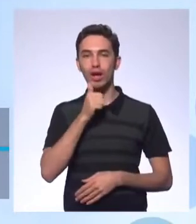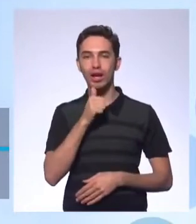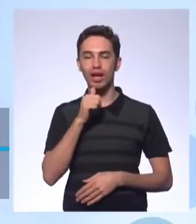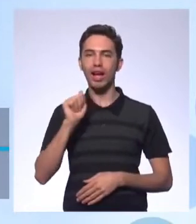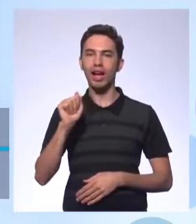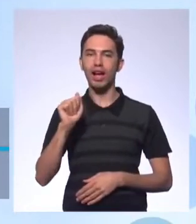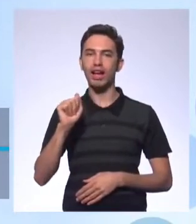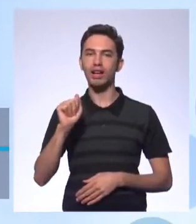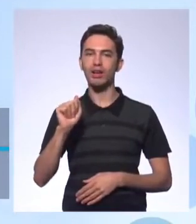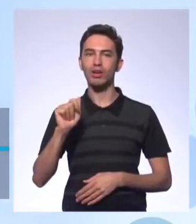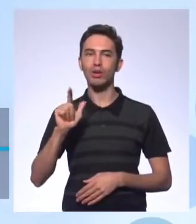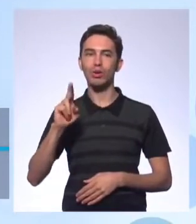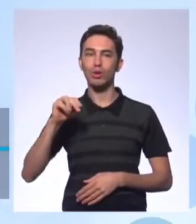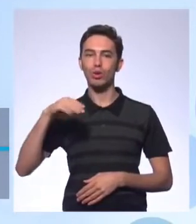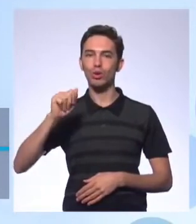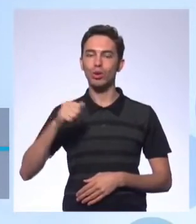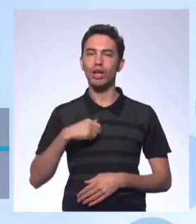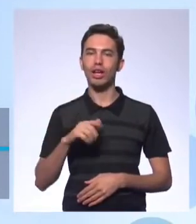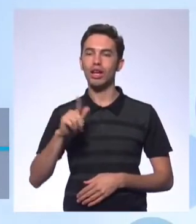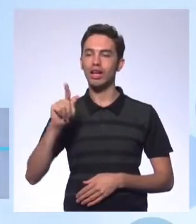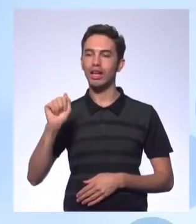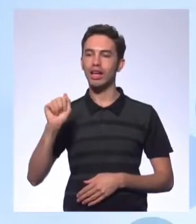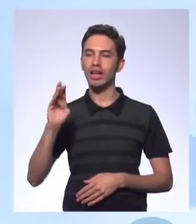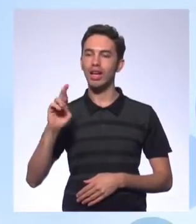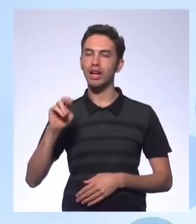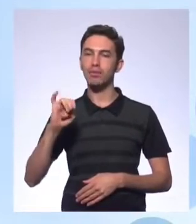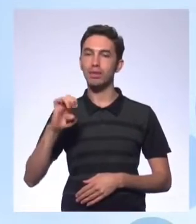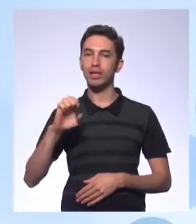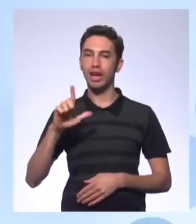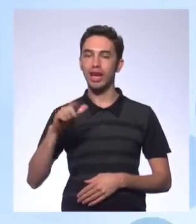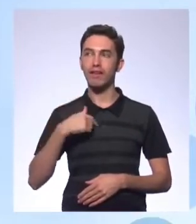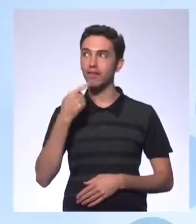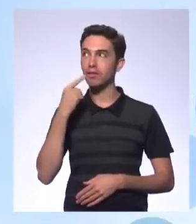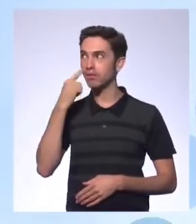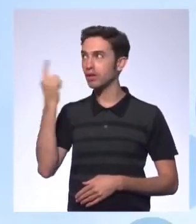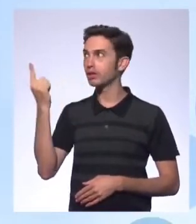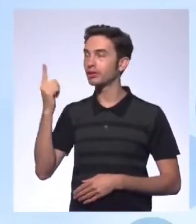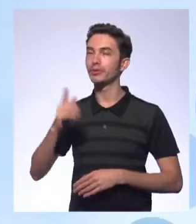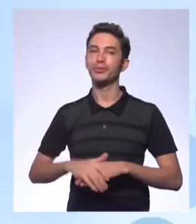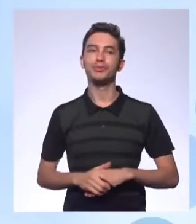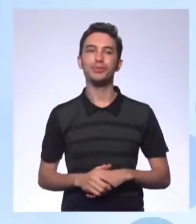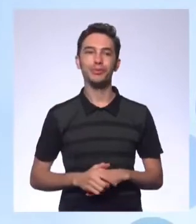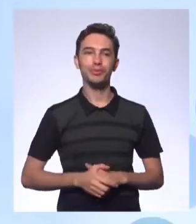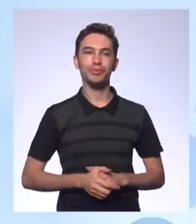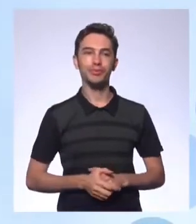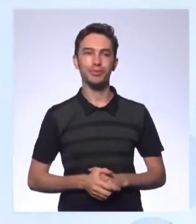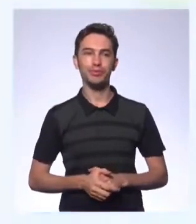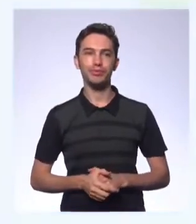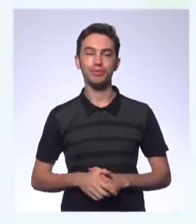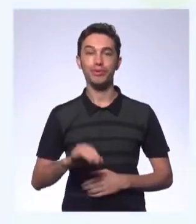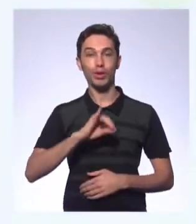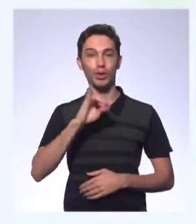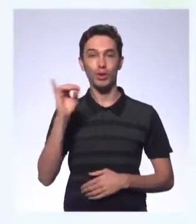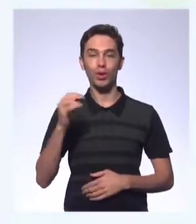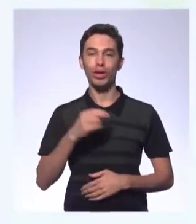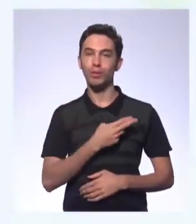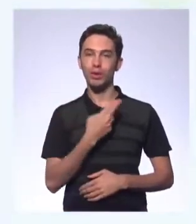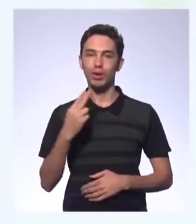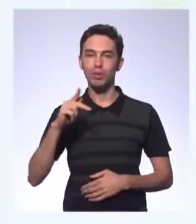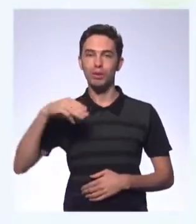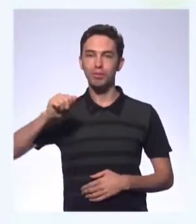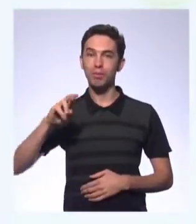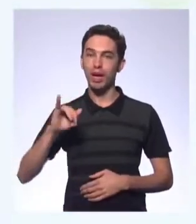Maria Gabriele. Vamos ver o que ela vai falar para nós na tela. Oi, eu sou a aluna